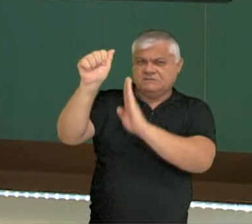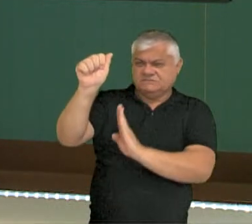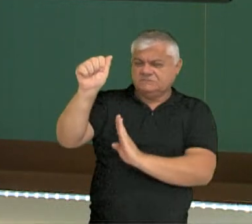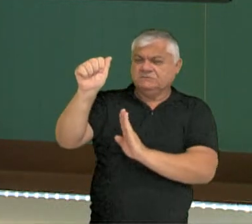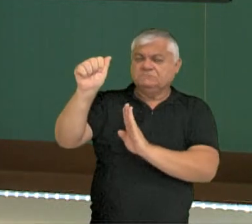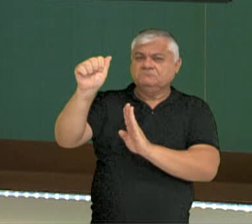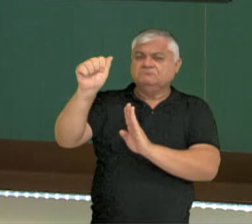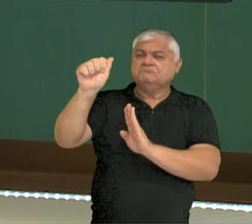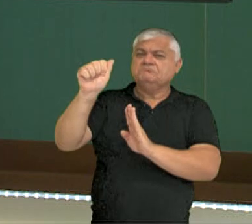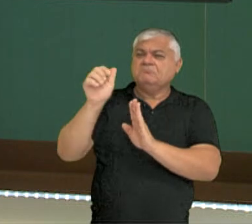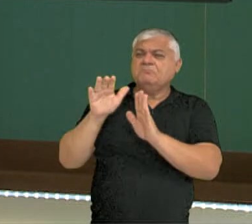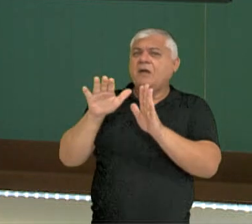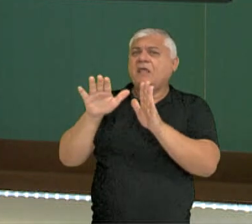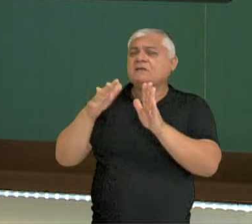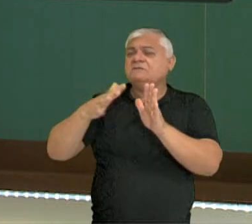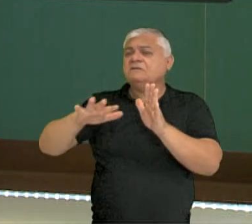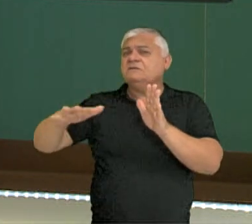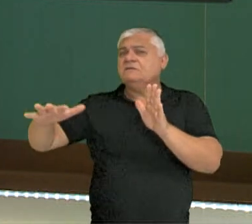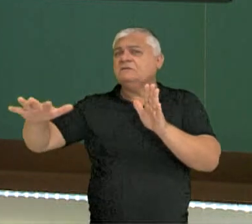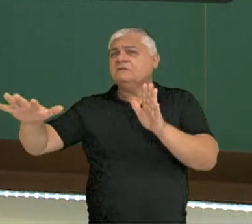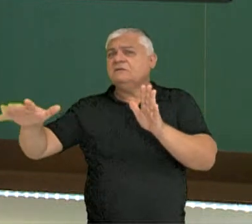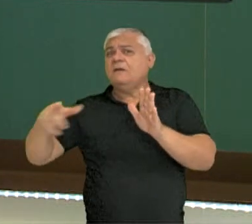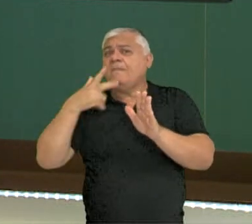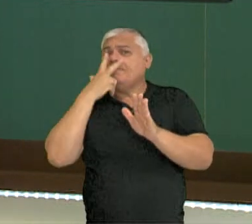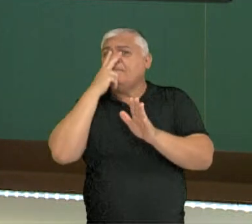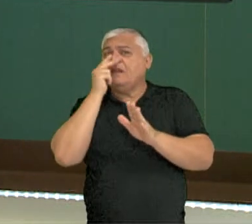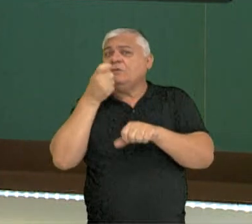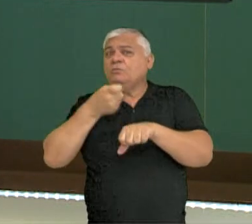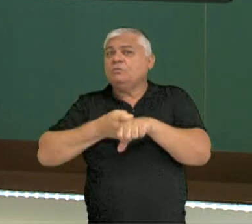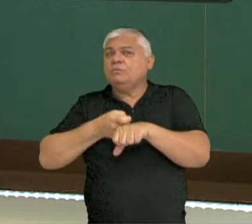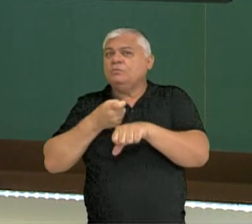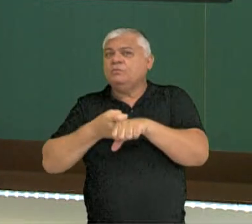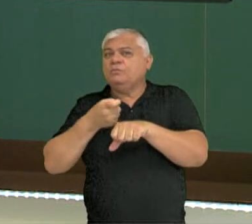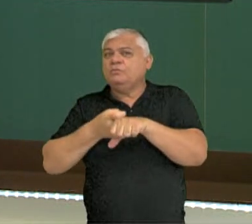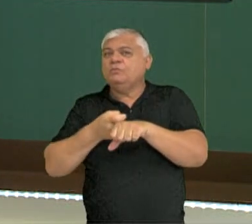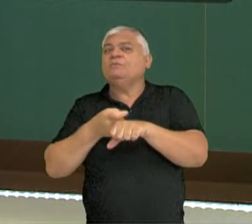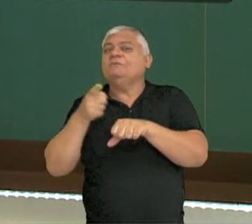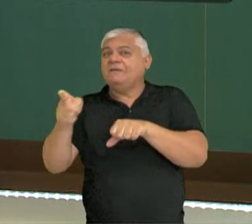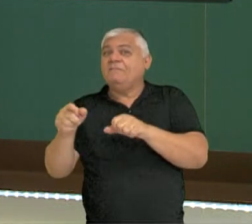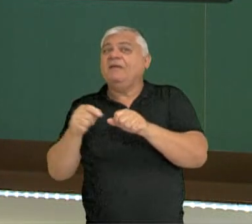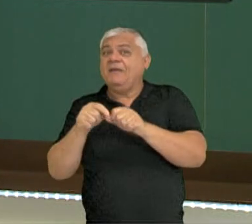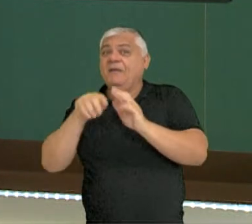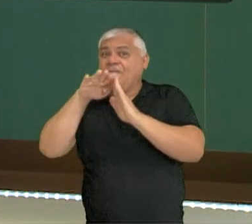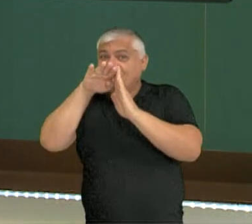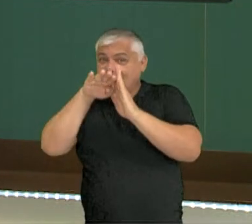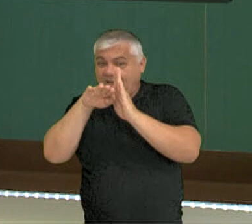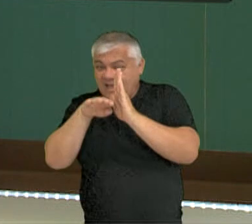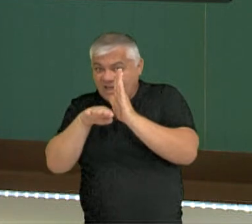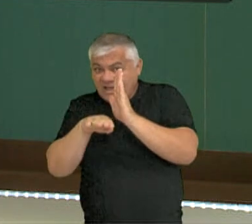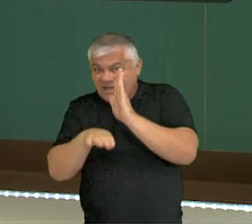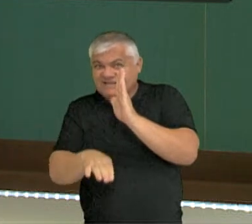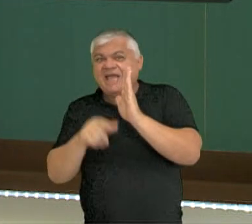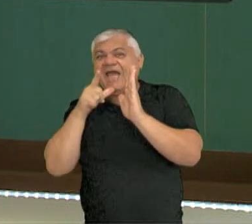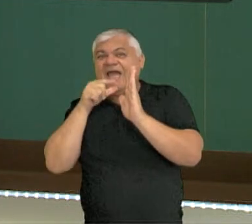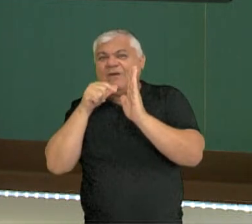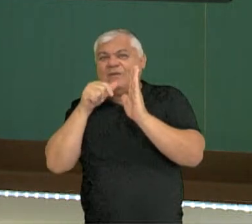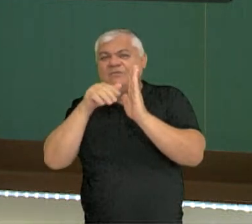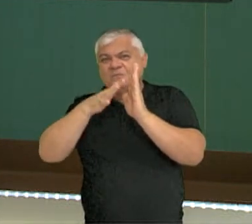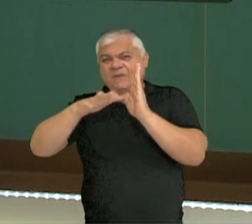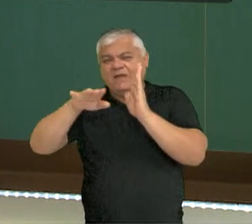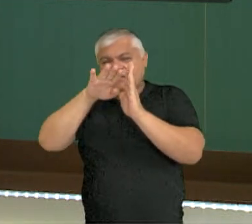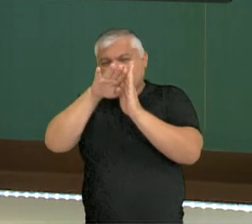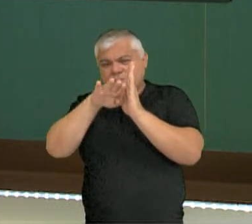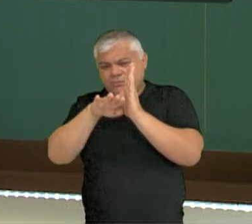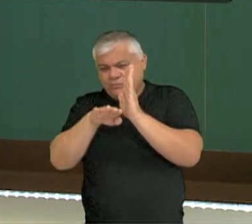num período também glacial no mar, nível do mar Atlântico mais baixo, com pequenas